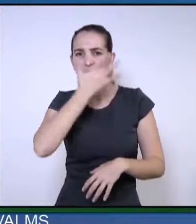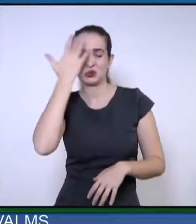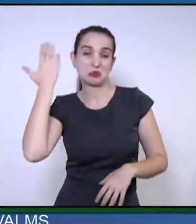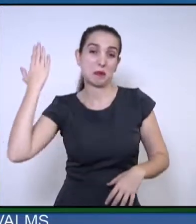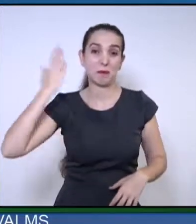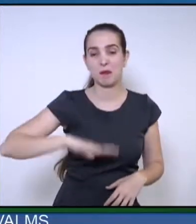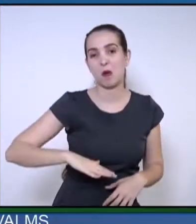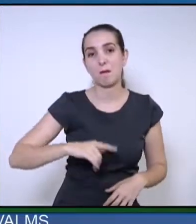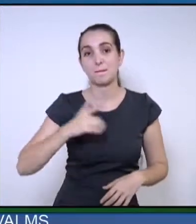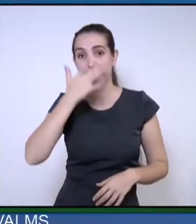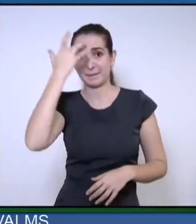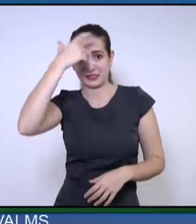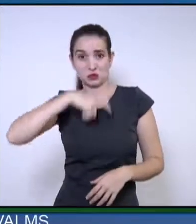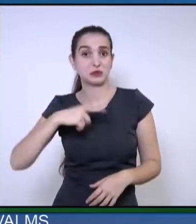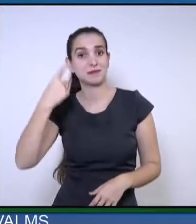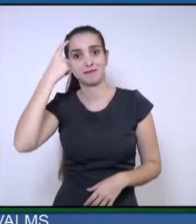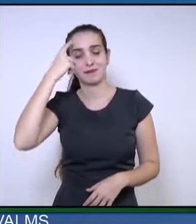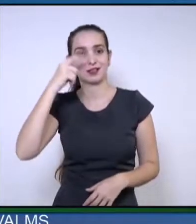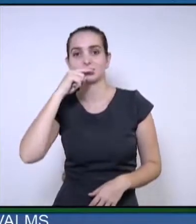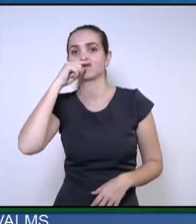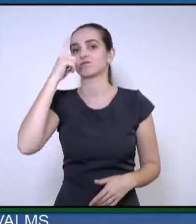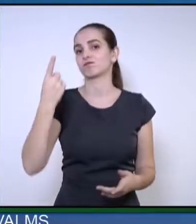que acham que vão